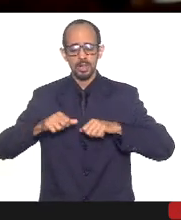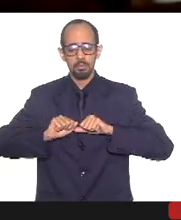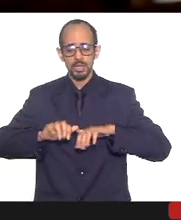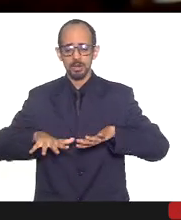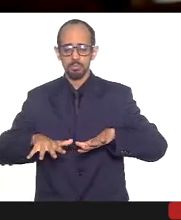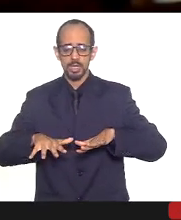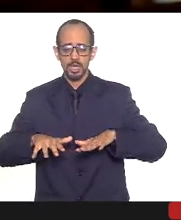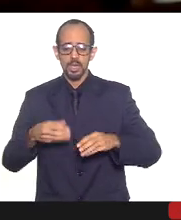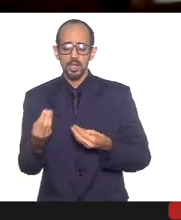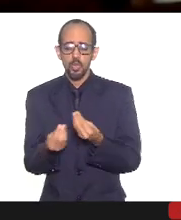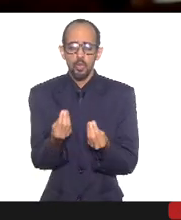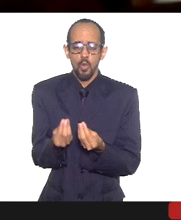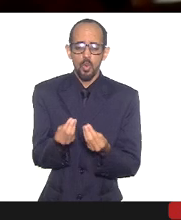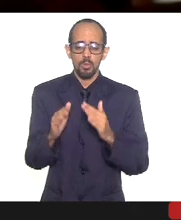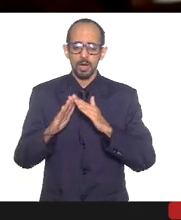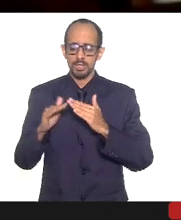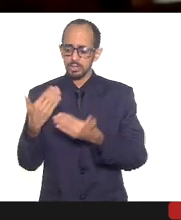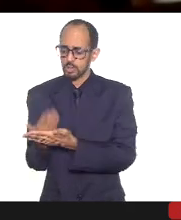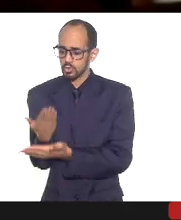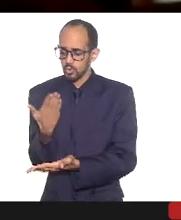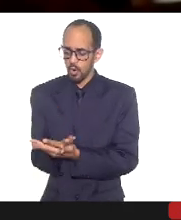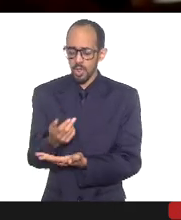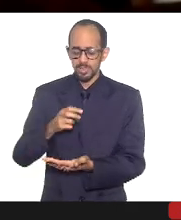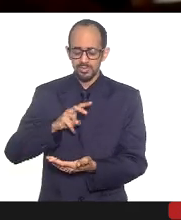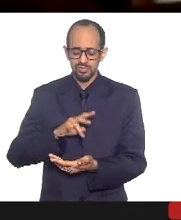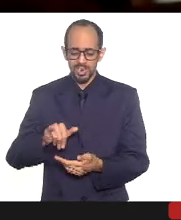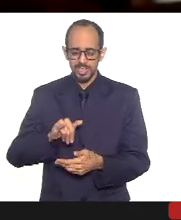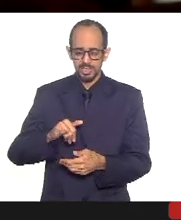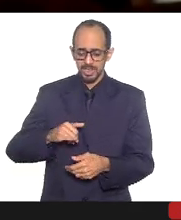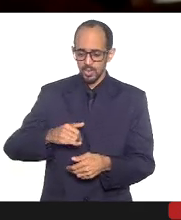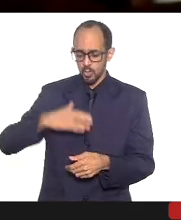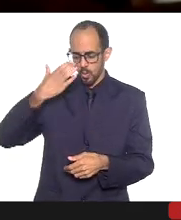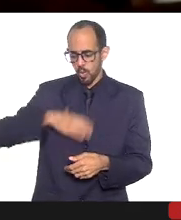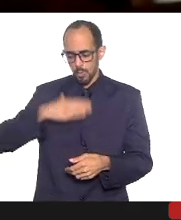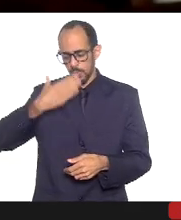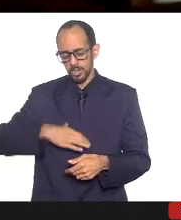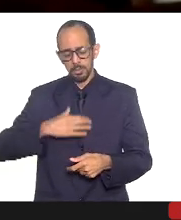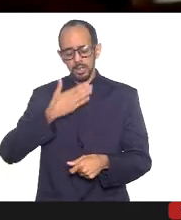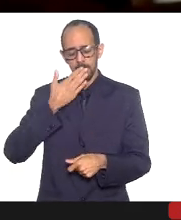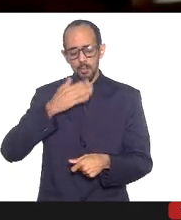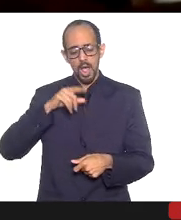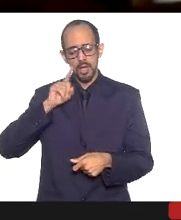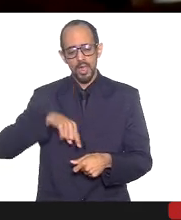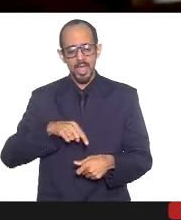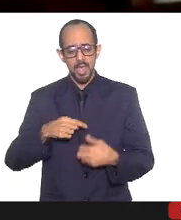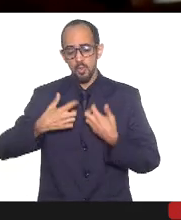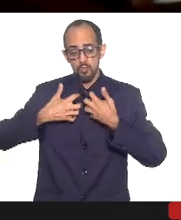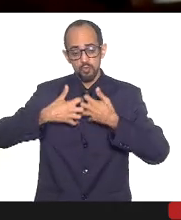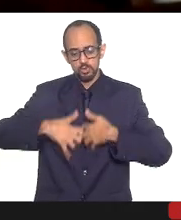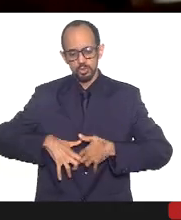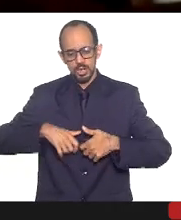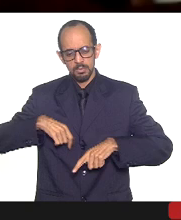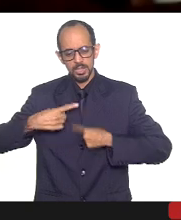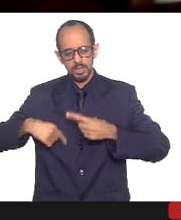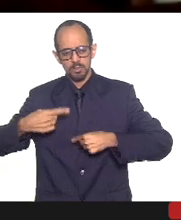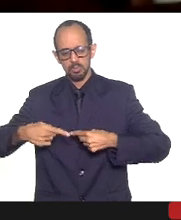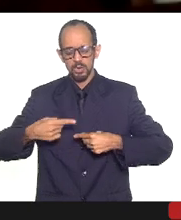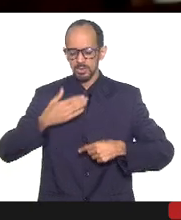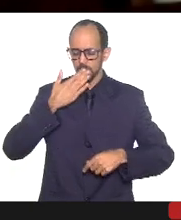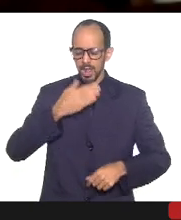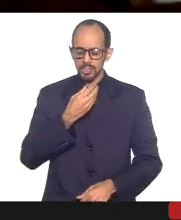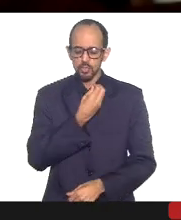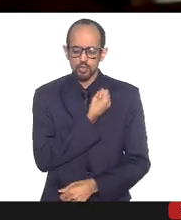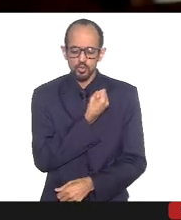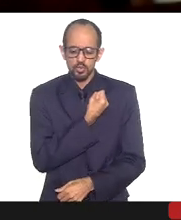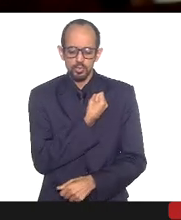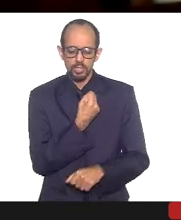estarão se comportando do ponto de vista sanitário, epidemiológico, né? Quais são os indicadores que deverão ser monitorados para que